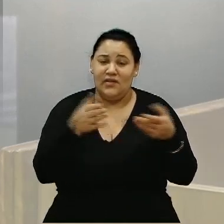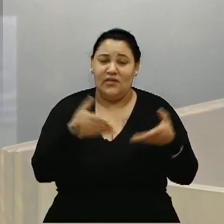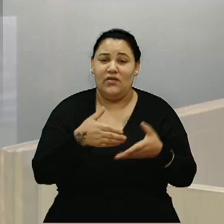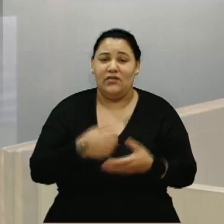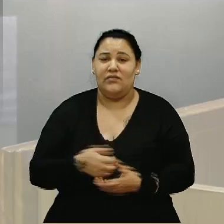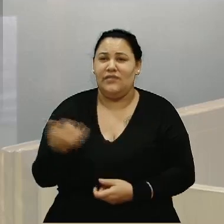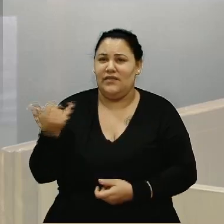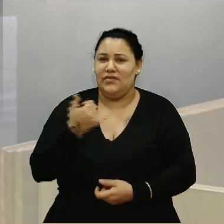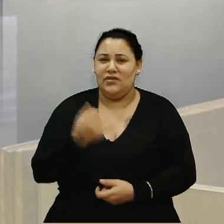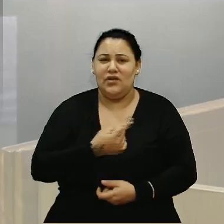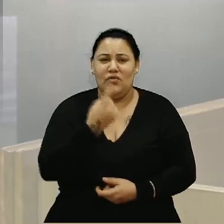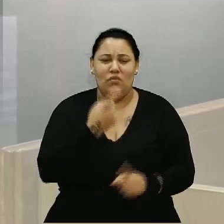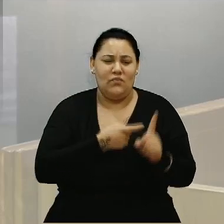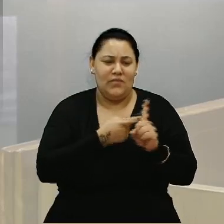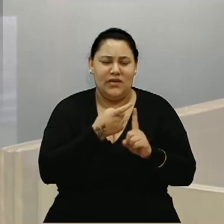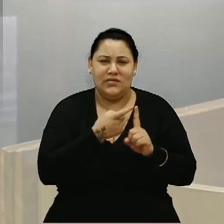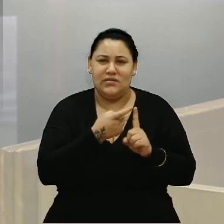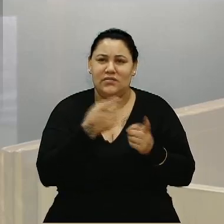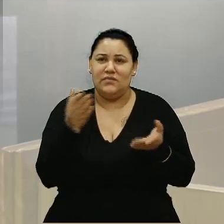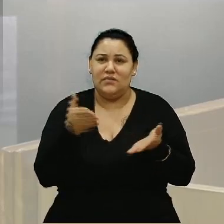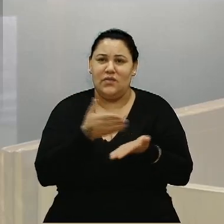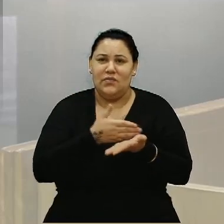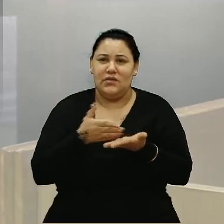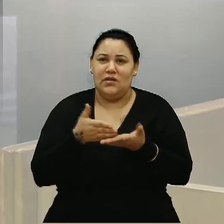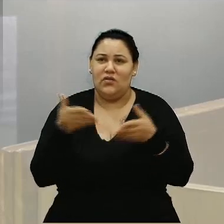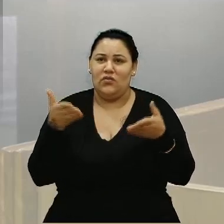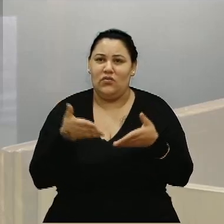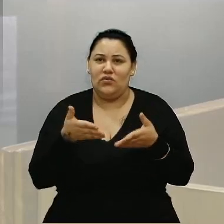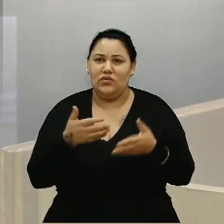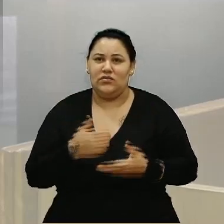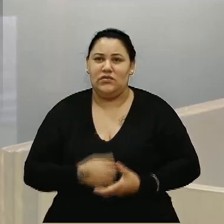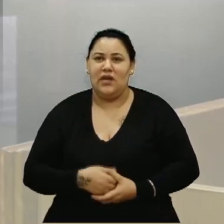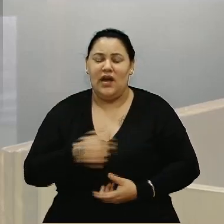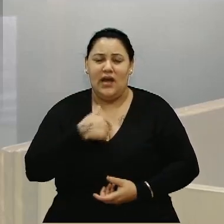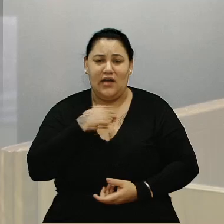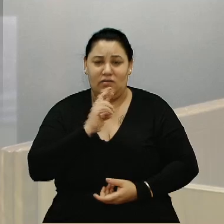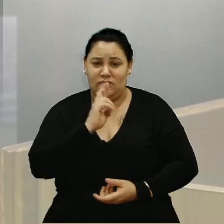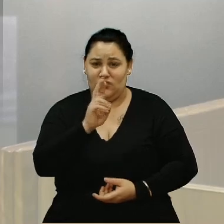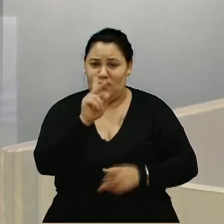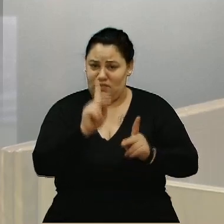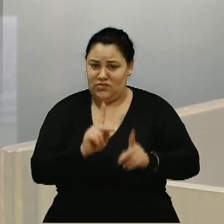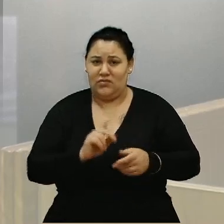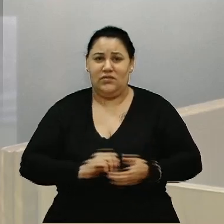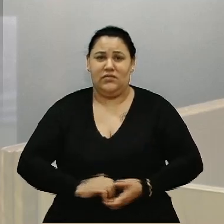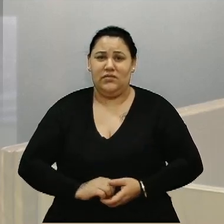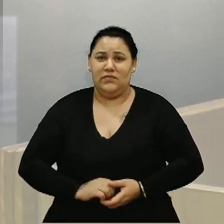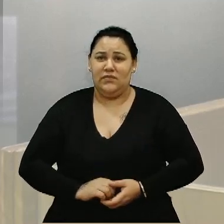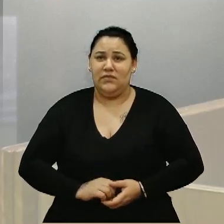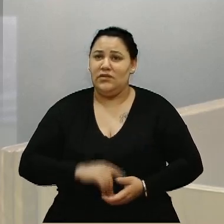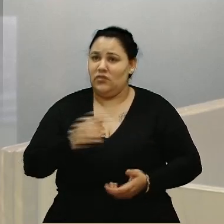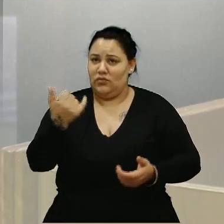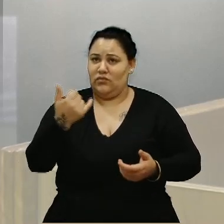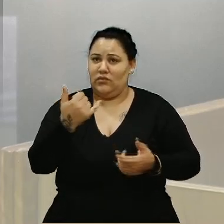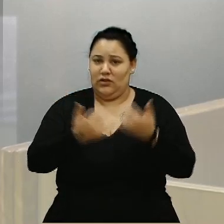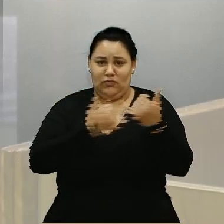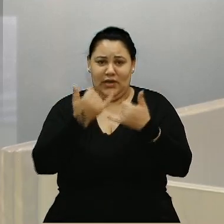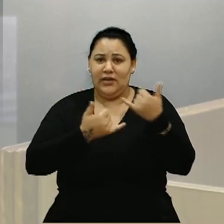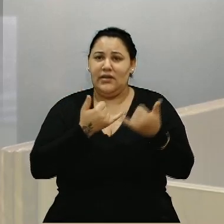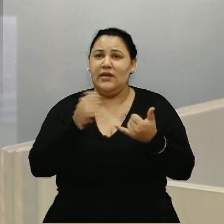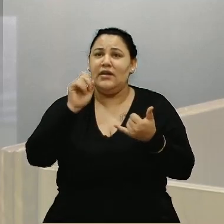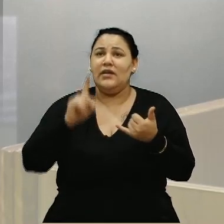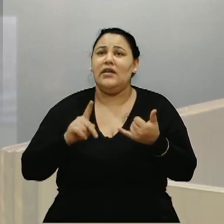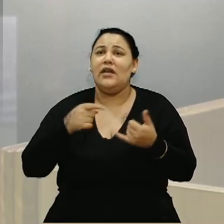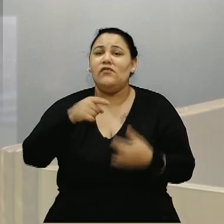que tem 1 mês a partir de hoje para iniciar. Aí eu disse para a pessoa: tá, tu tá de brincadeira. Quem é que foi